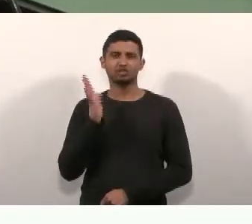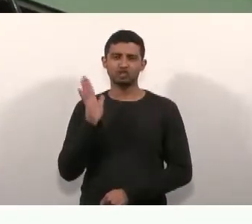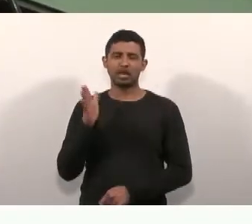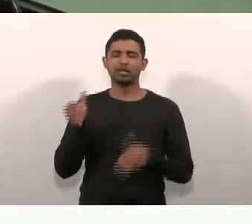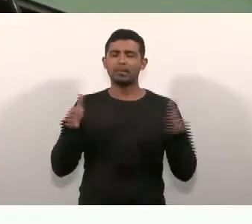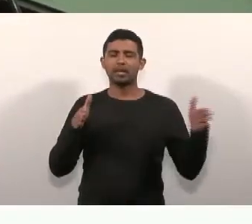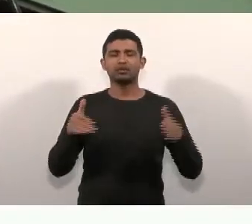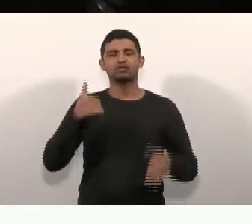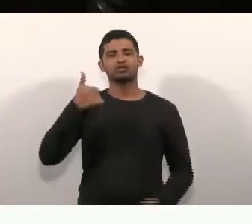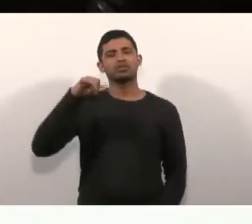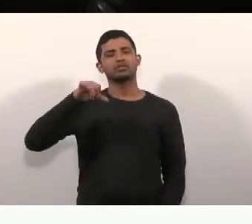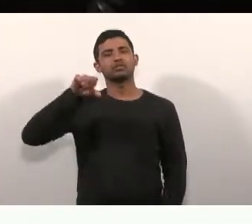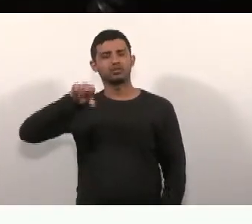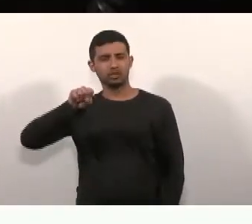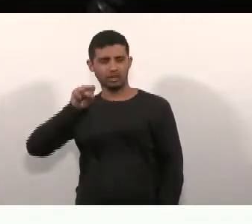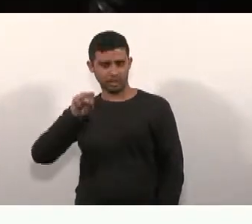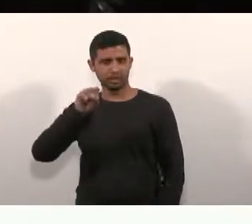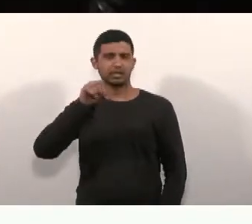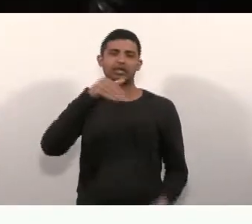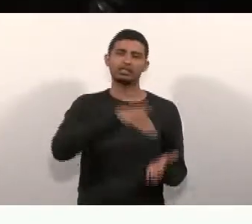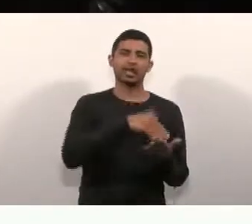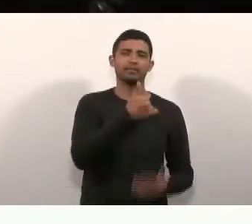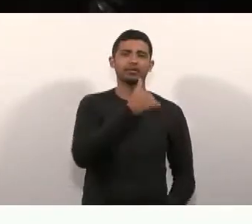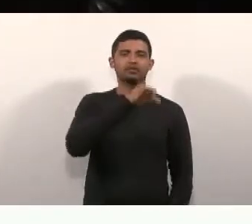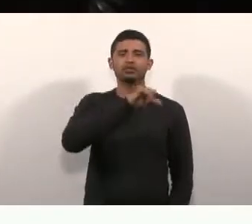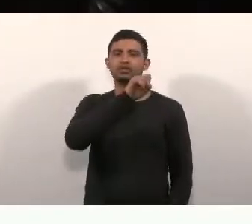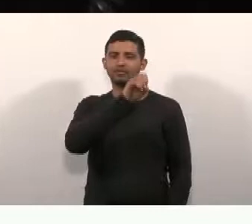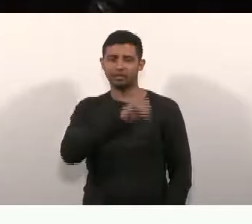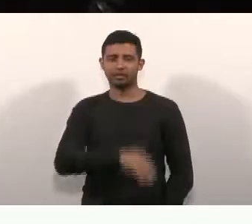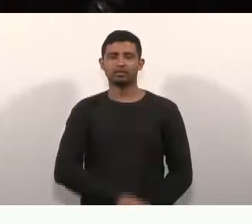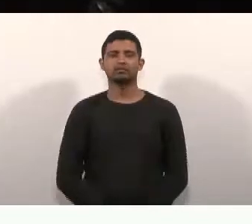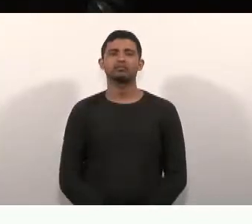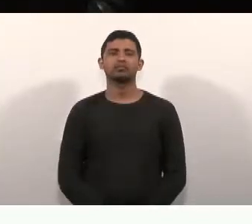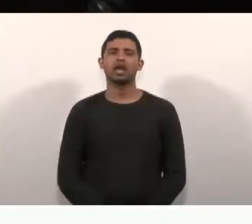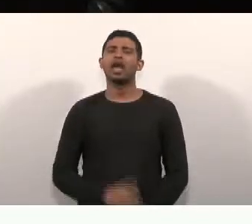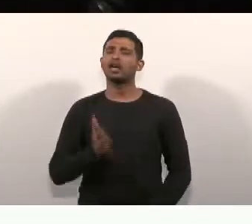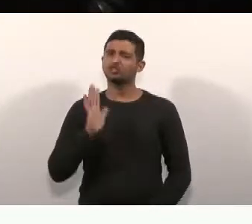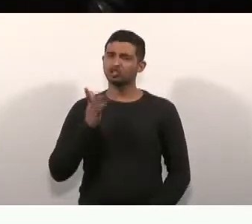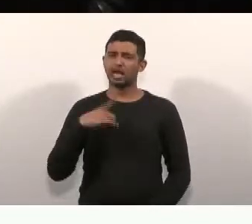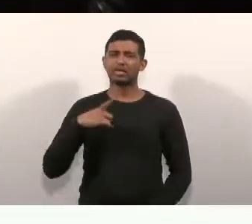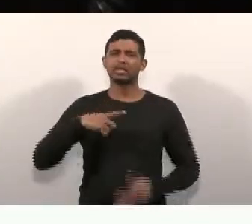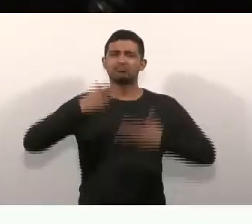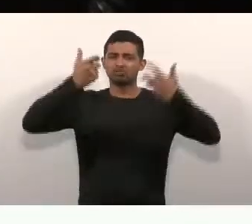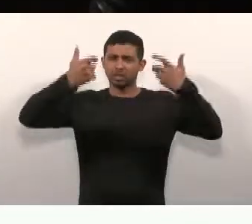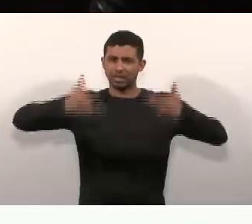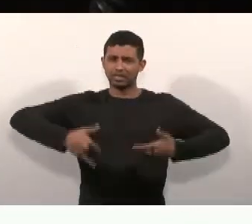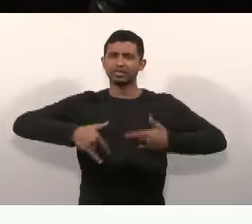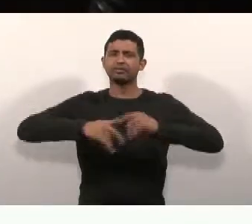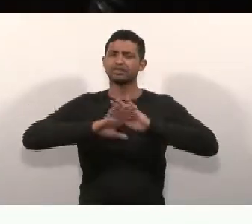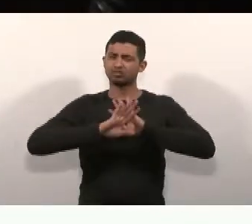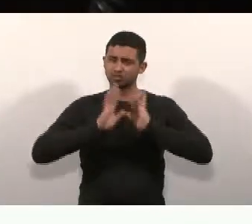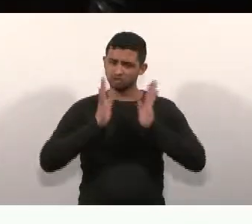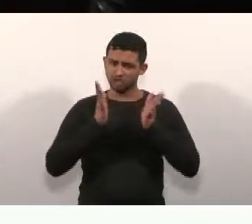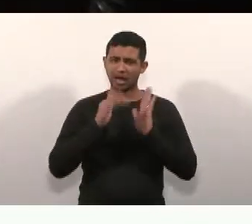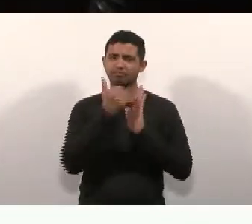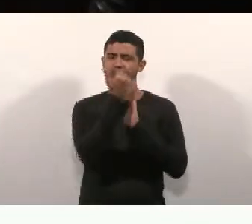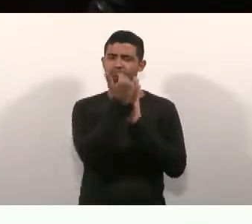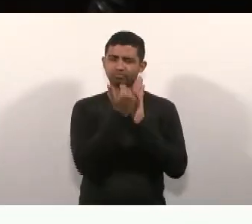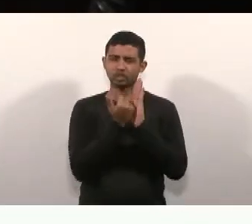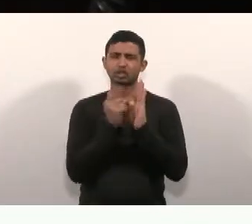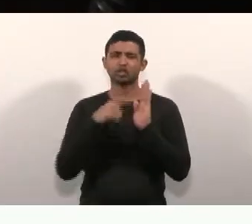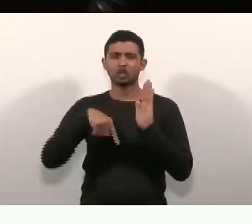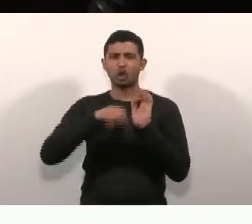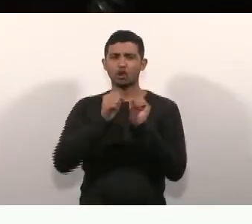90. Já tem escrevimentos suficientes para que a gente possa colocar nessa pauta com o secretário Lucas Tristão